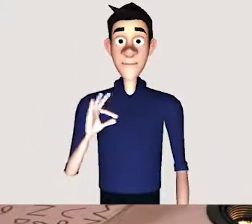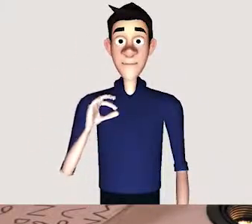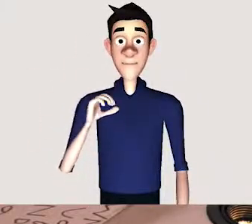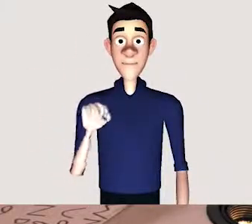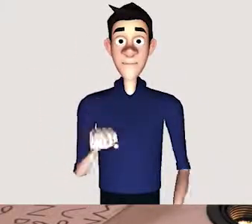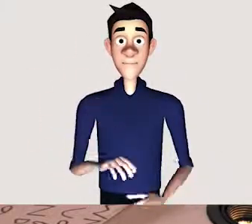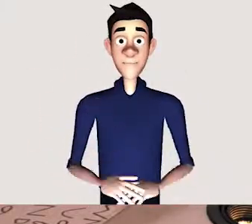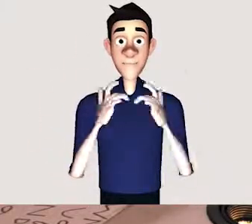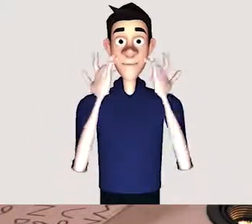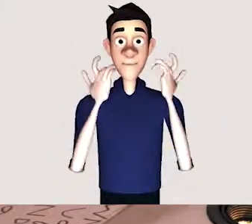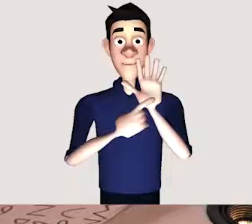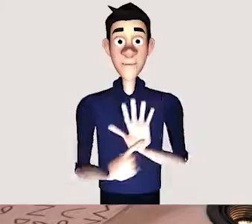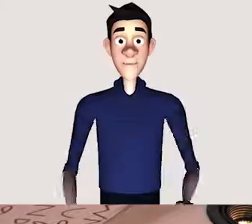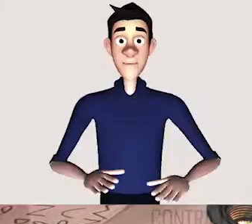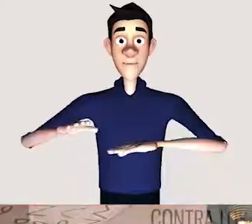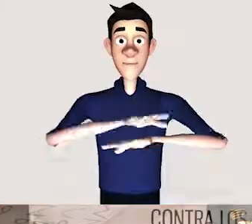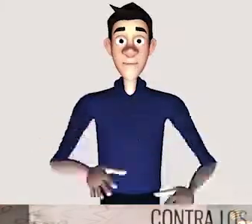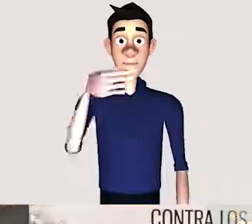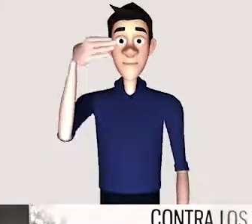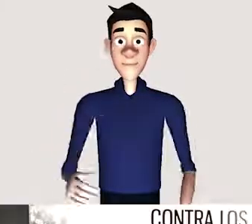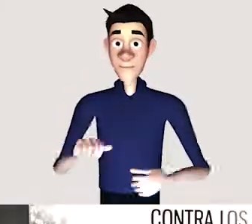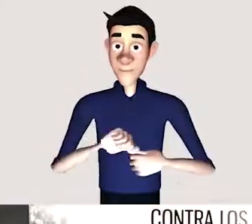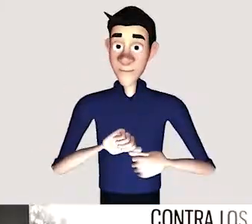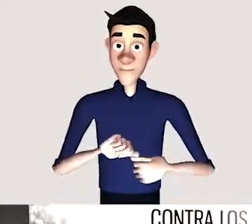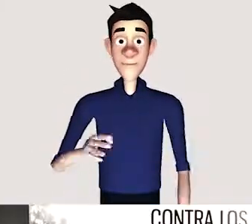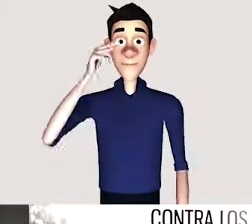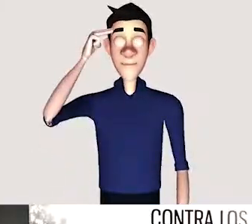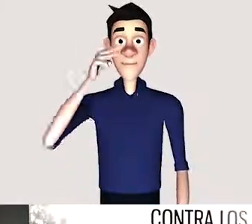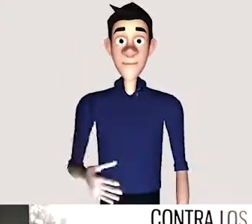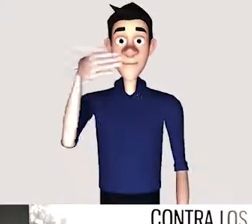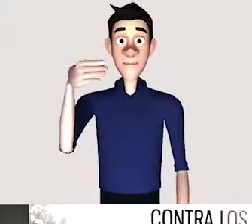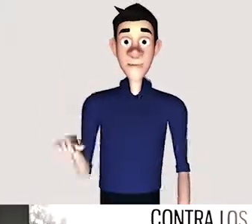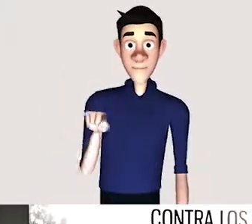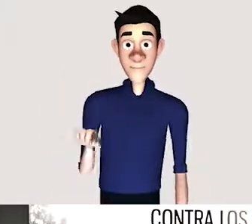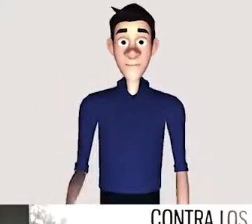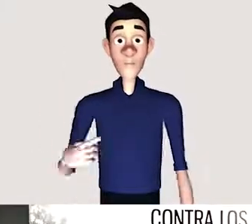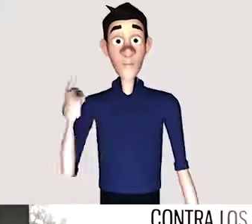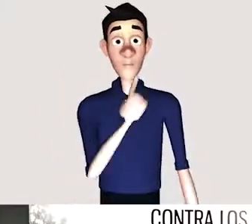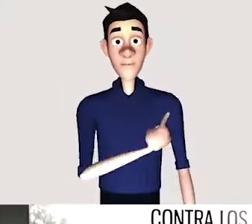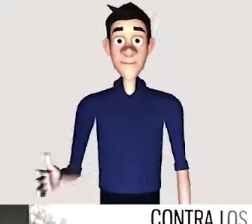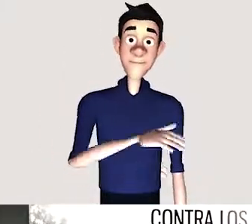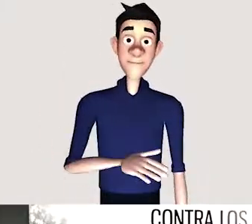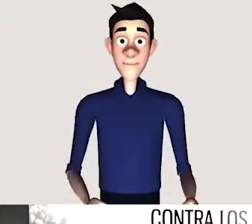perceber a dimensão política da memória. A memória tem um caráter seletivo.